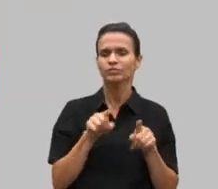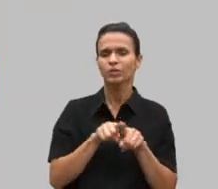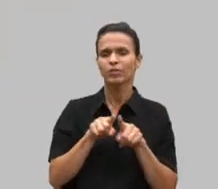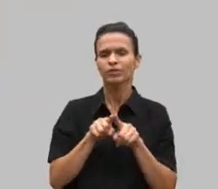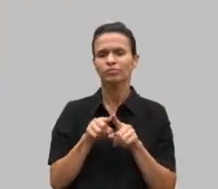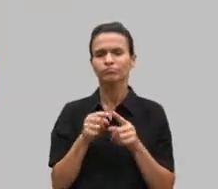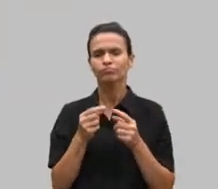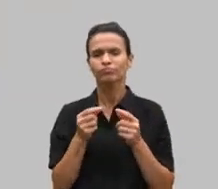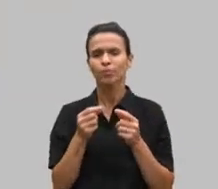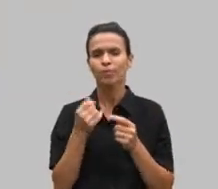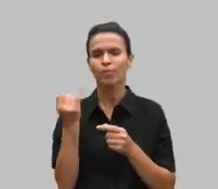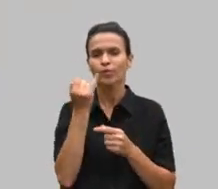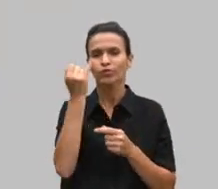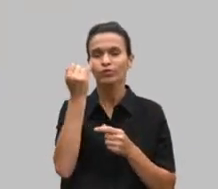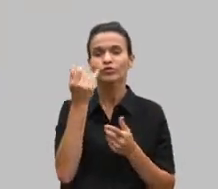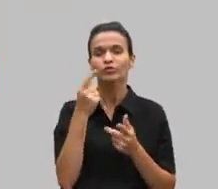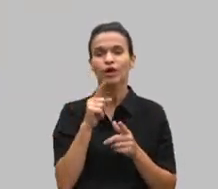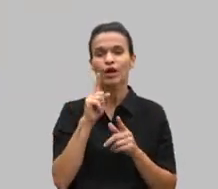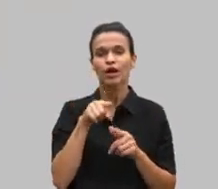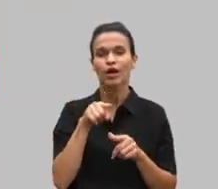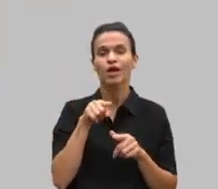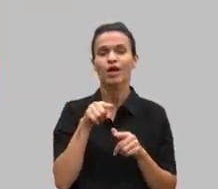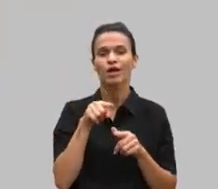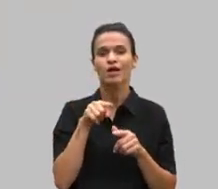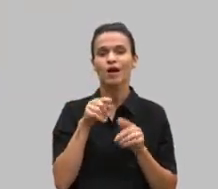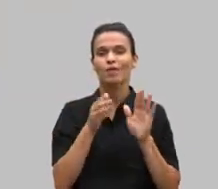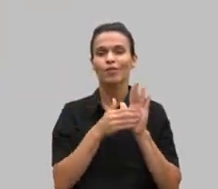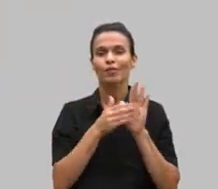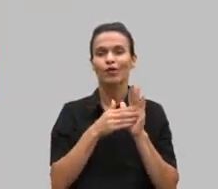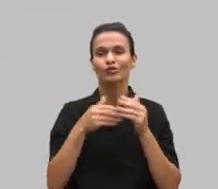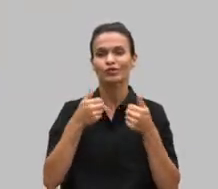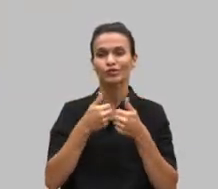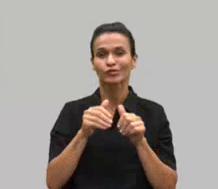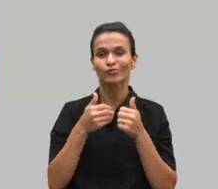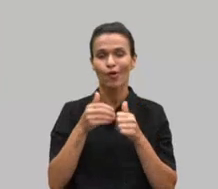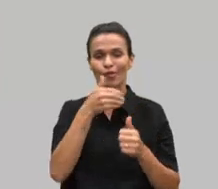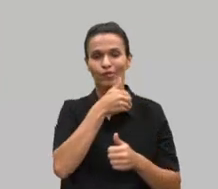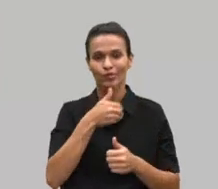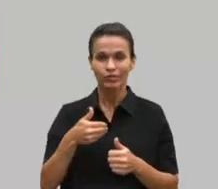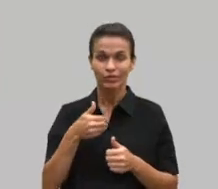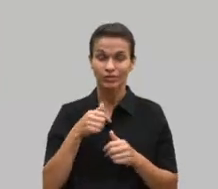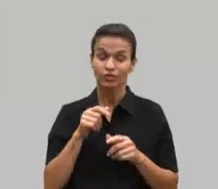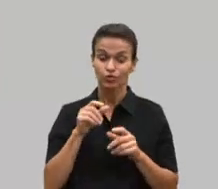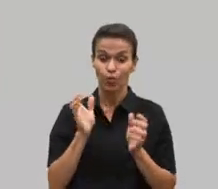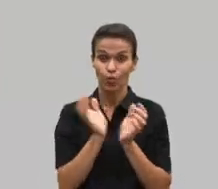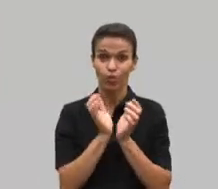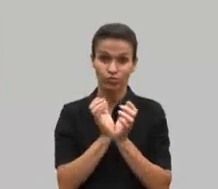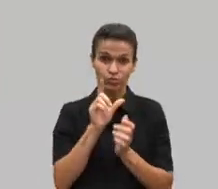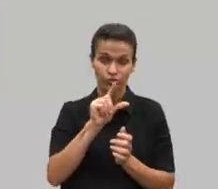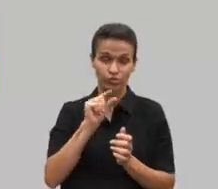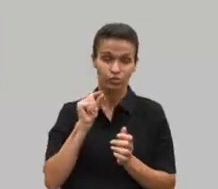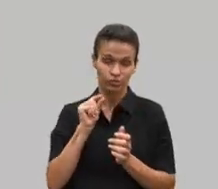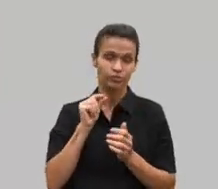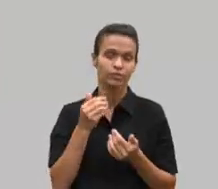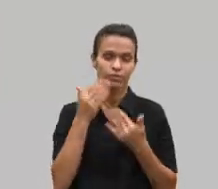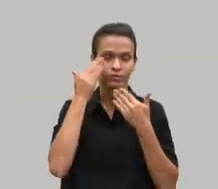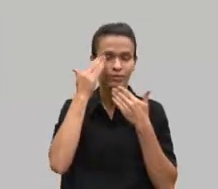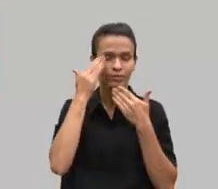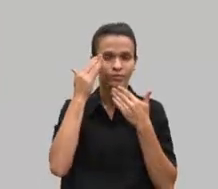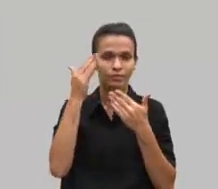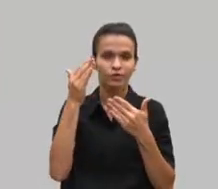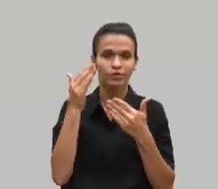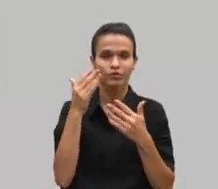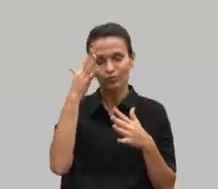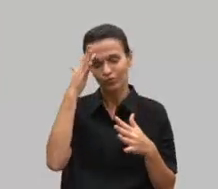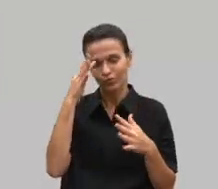do acesso ao transporte público que acabou sendo uma das priorizadas pelo grupo Muito obrigado e assim foi encerrado